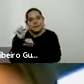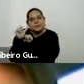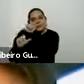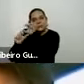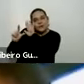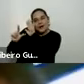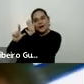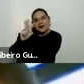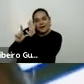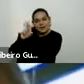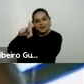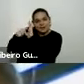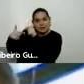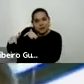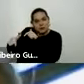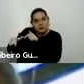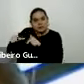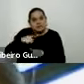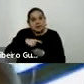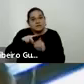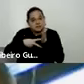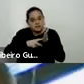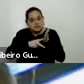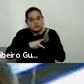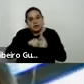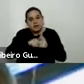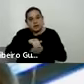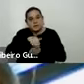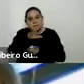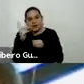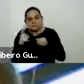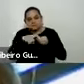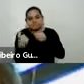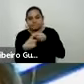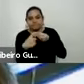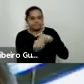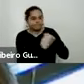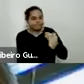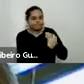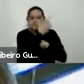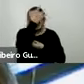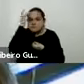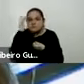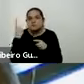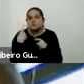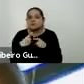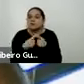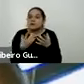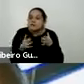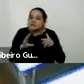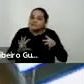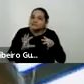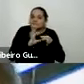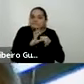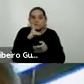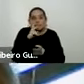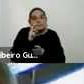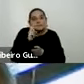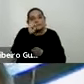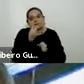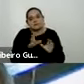trabalhadores vieram para o sindicato, se sindicalizando, se associando, buscando fortalecer seu sindicato